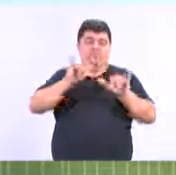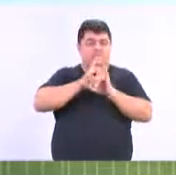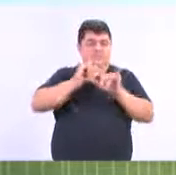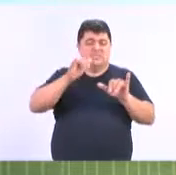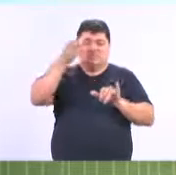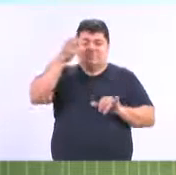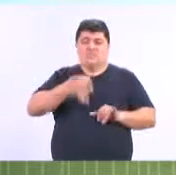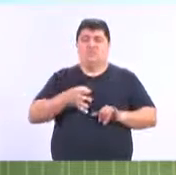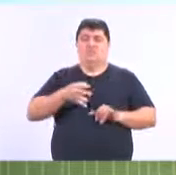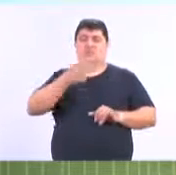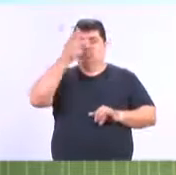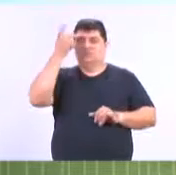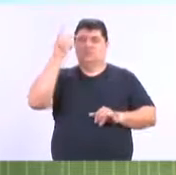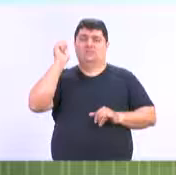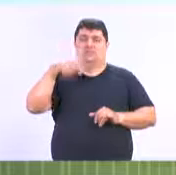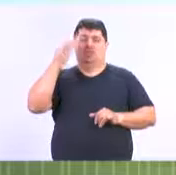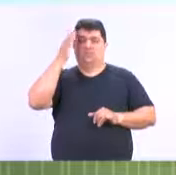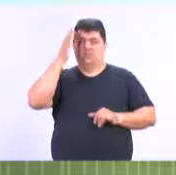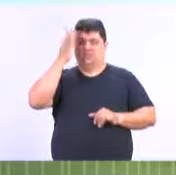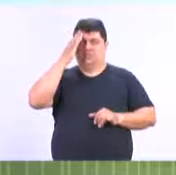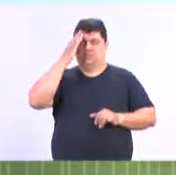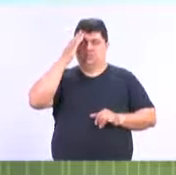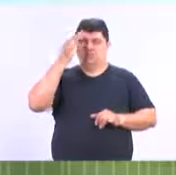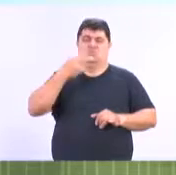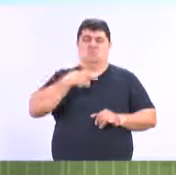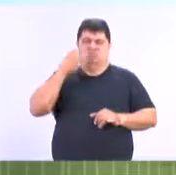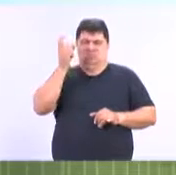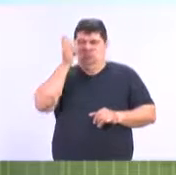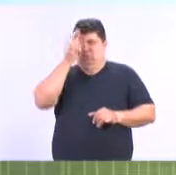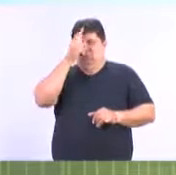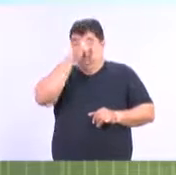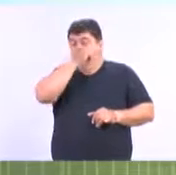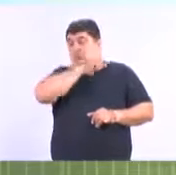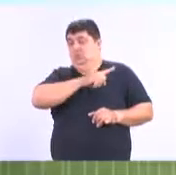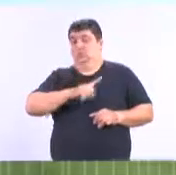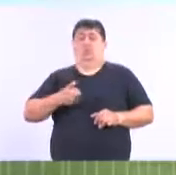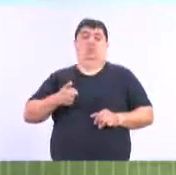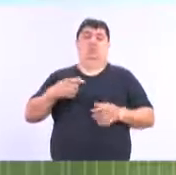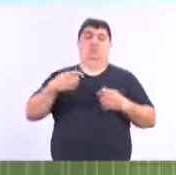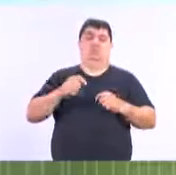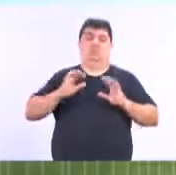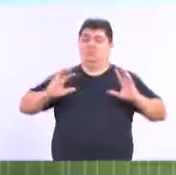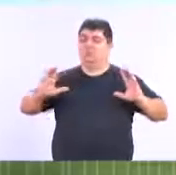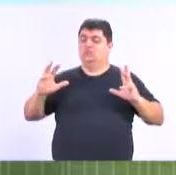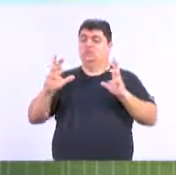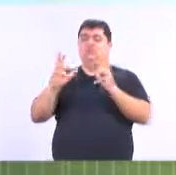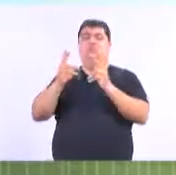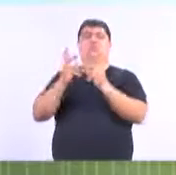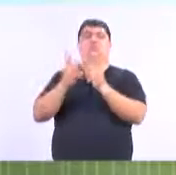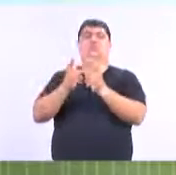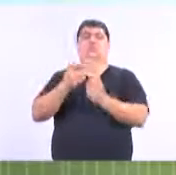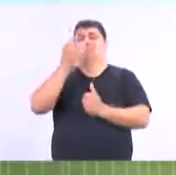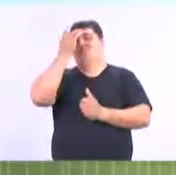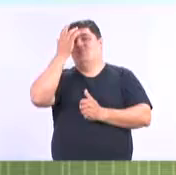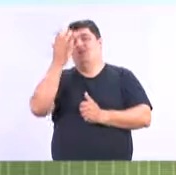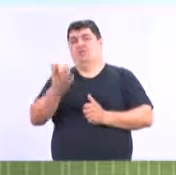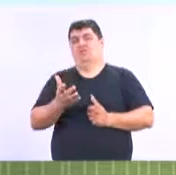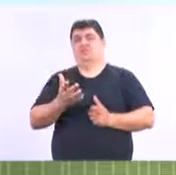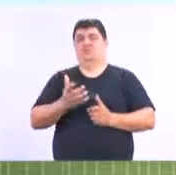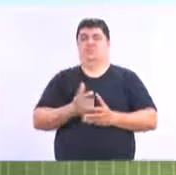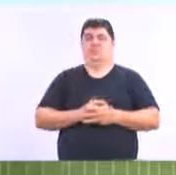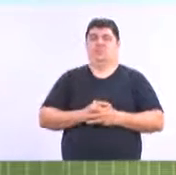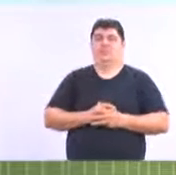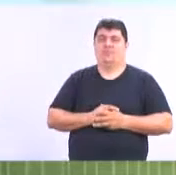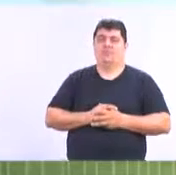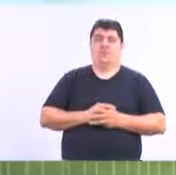qualidade que as pessoas entendam. Então a informação tem que ser para todos. Tem que ser para os acionistas, mas tem que ser também para o mercado. Tem que